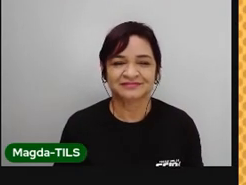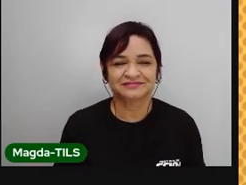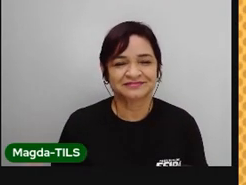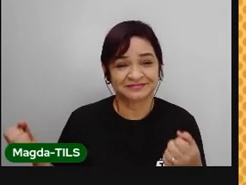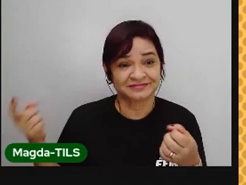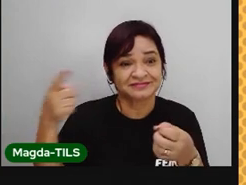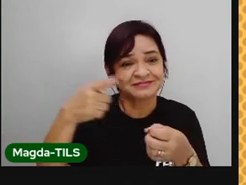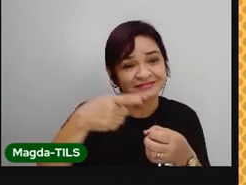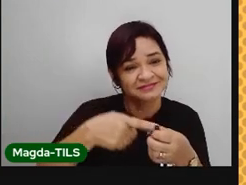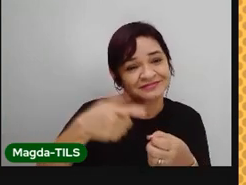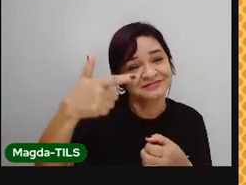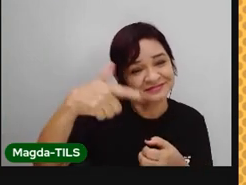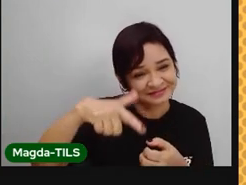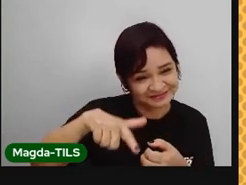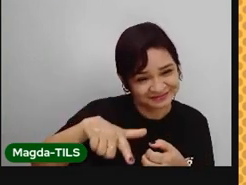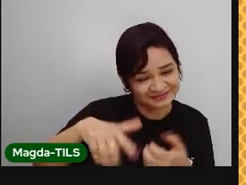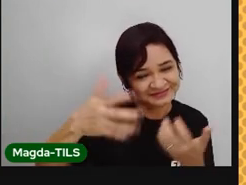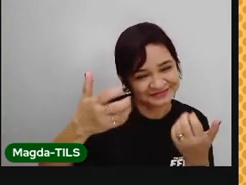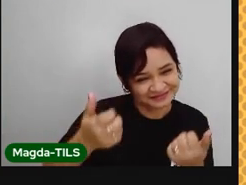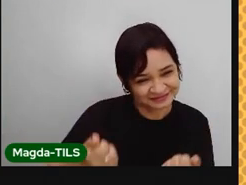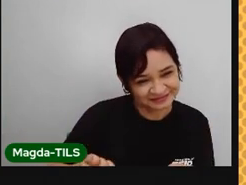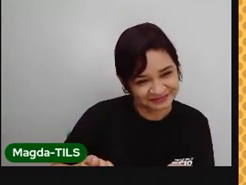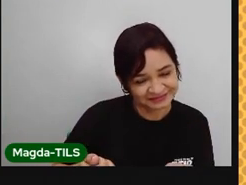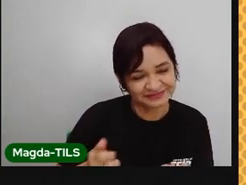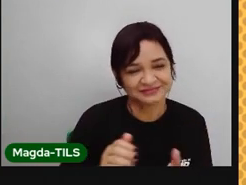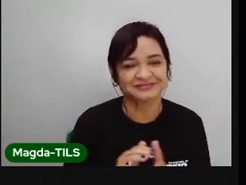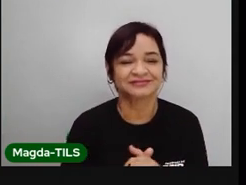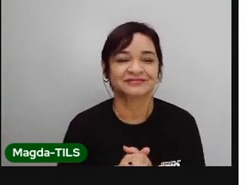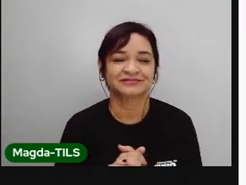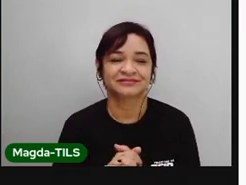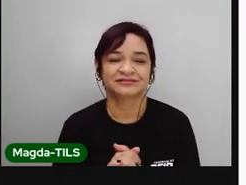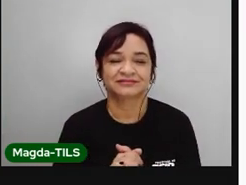Bem-vindos de volta de novo. Vamos lá para o nosso videozinho.